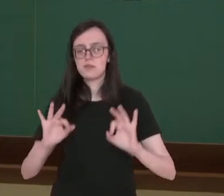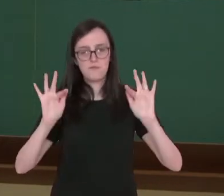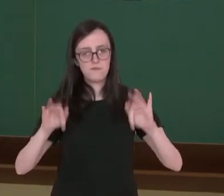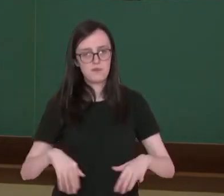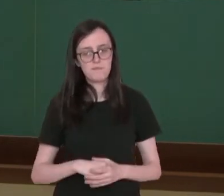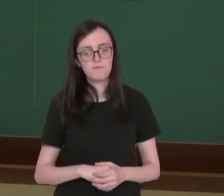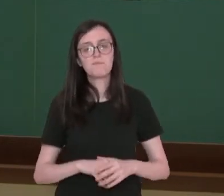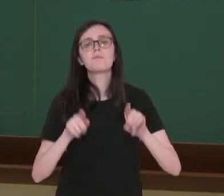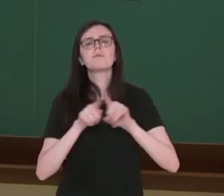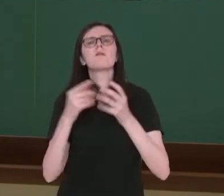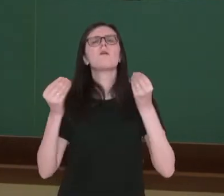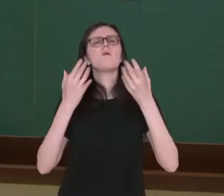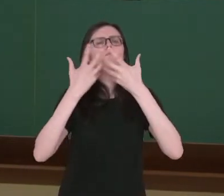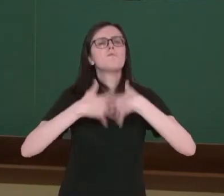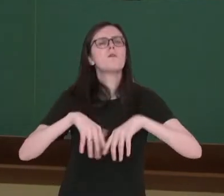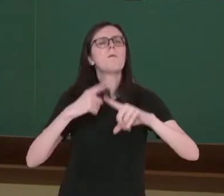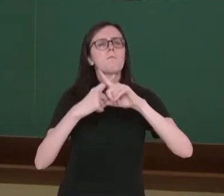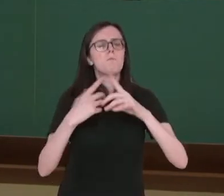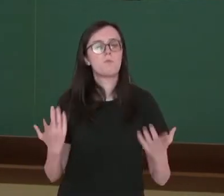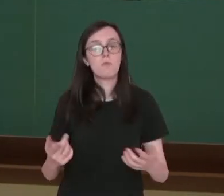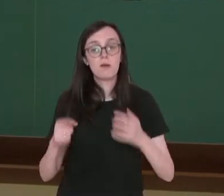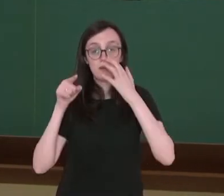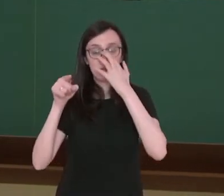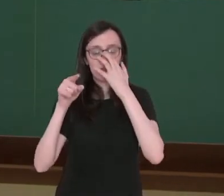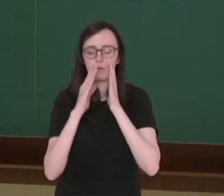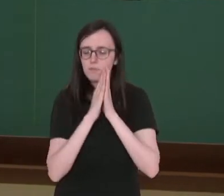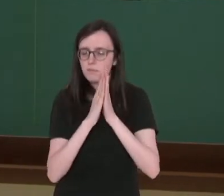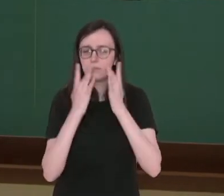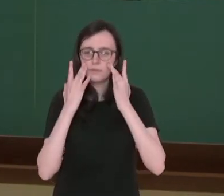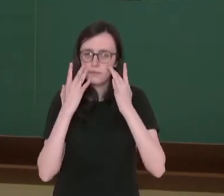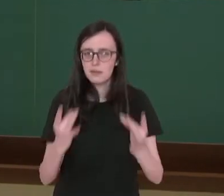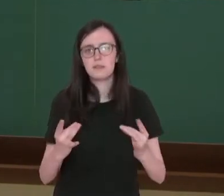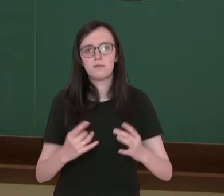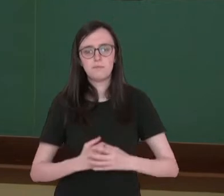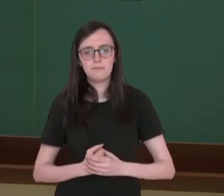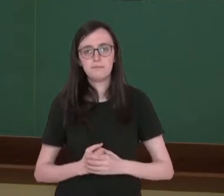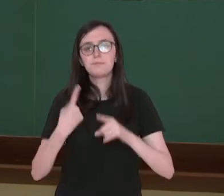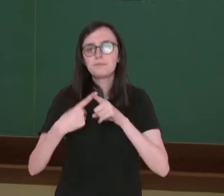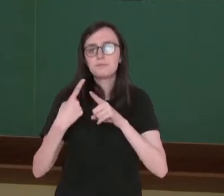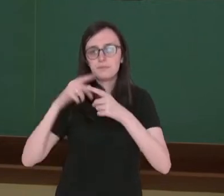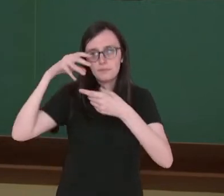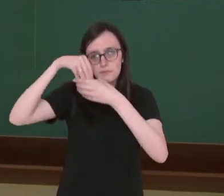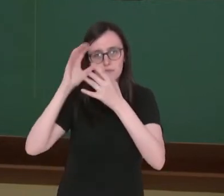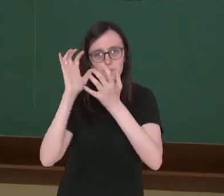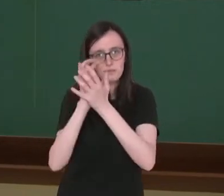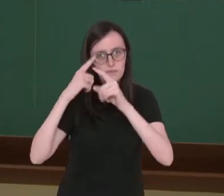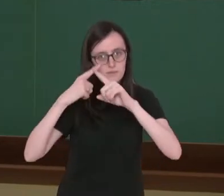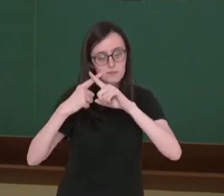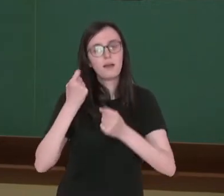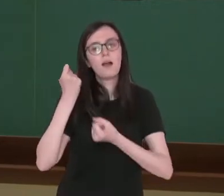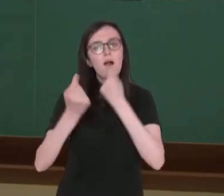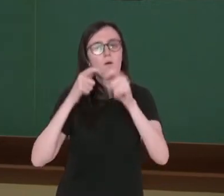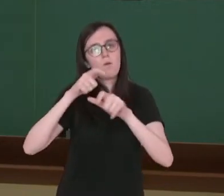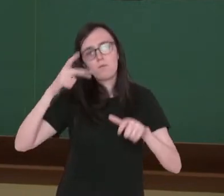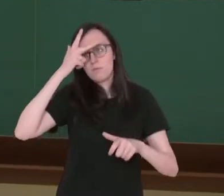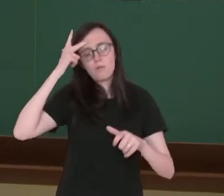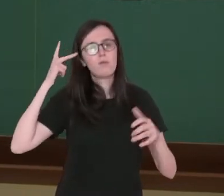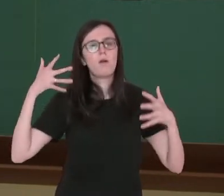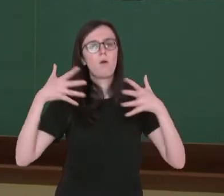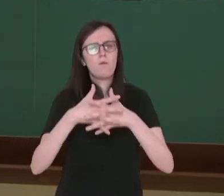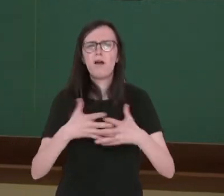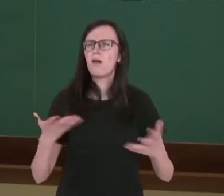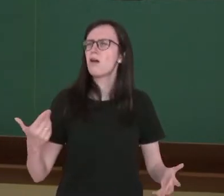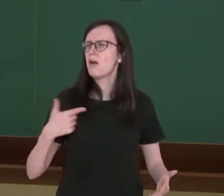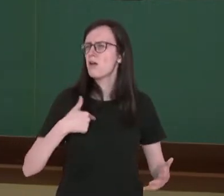E a multiplicação, como é que faz? Aqui bastante atenção, galera, porque na multiplicação algumas pessoas confundem. Ah,